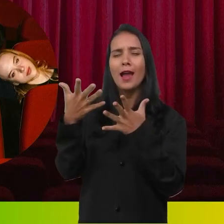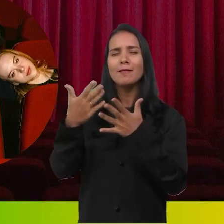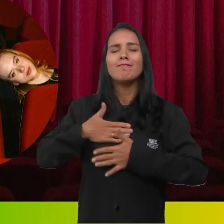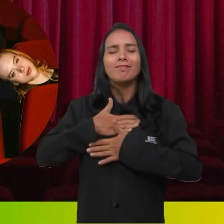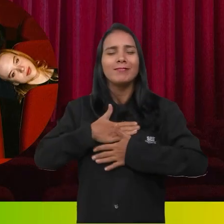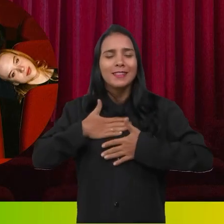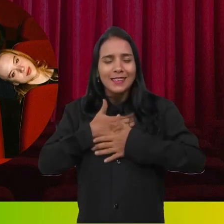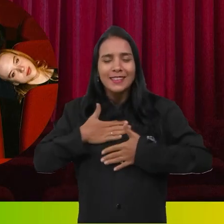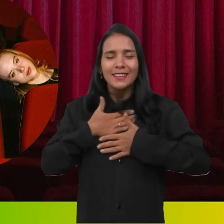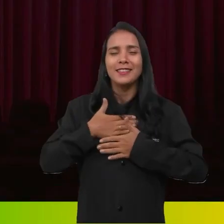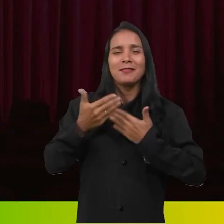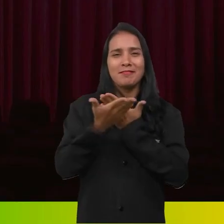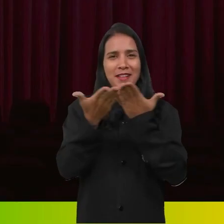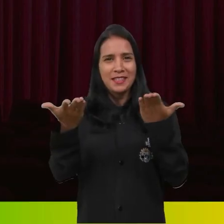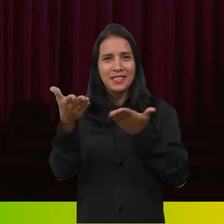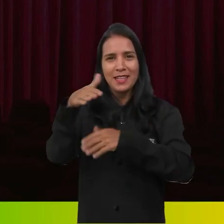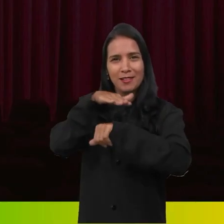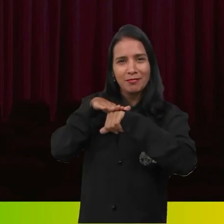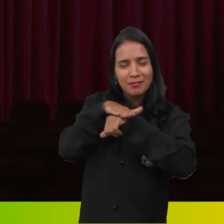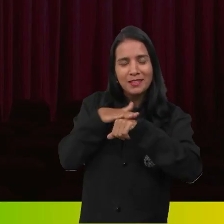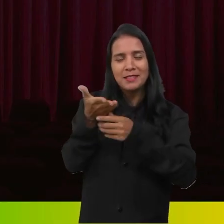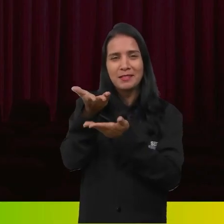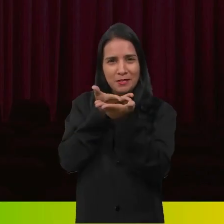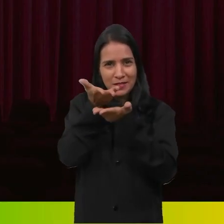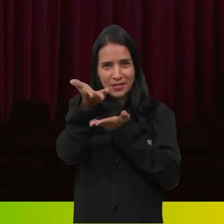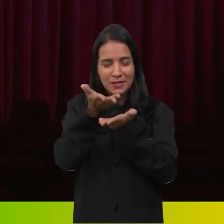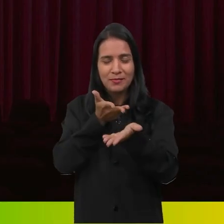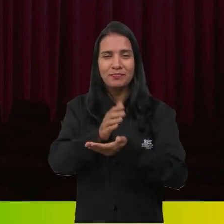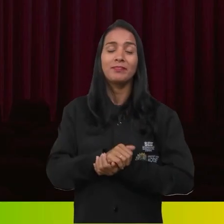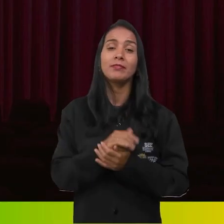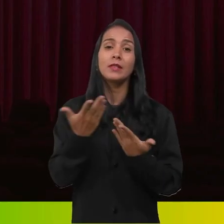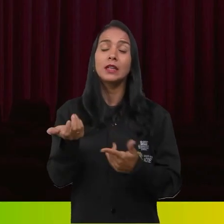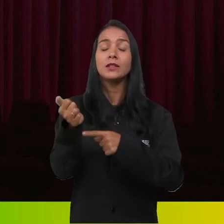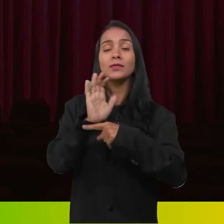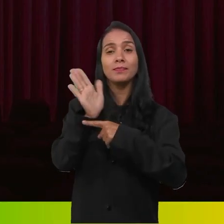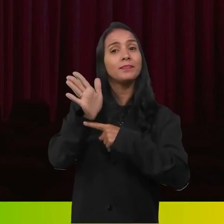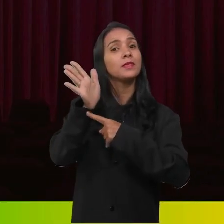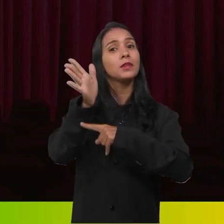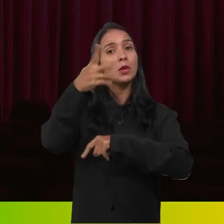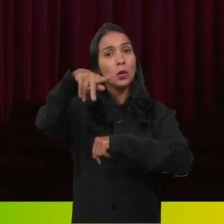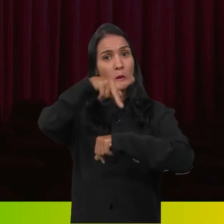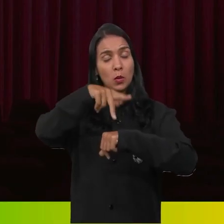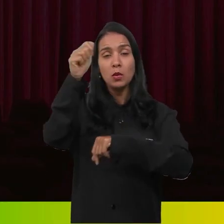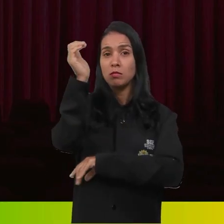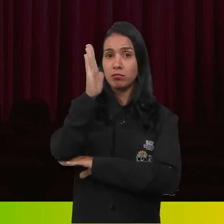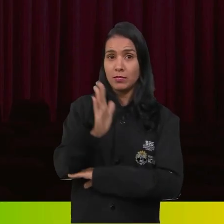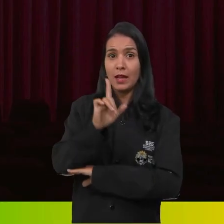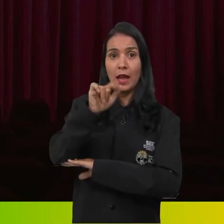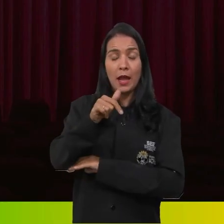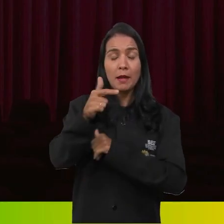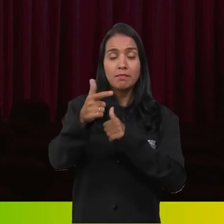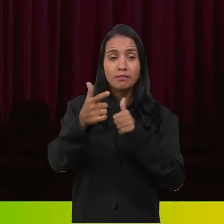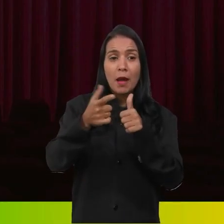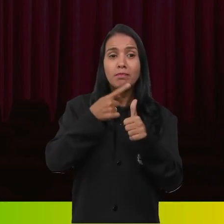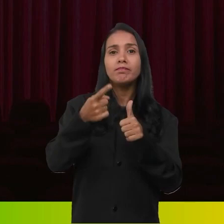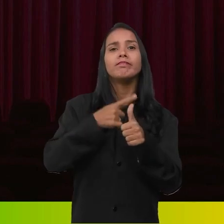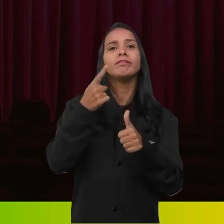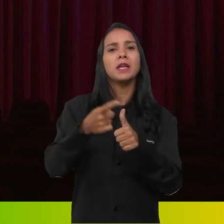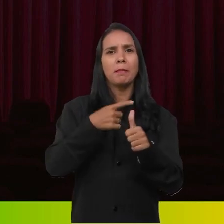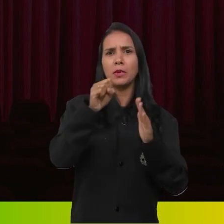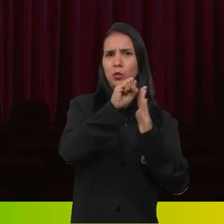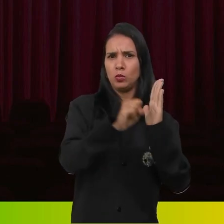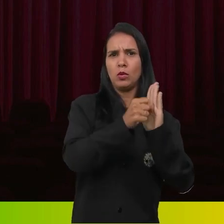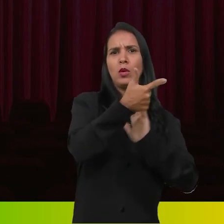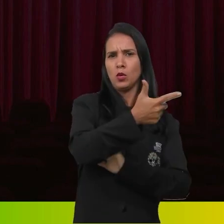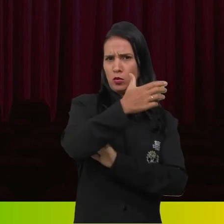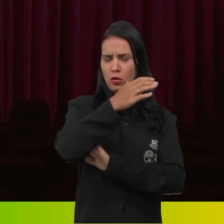prazeroso estar aqui com vocês, viu? Olha, o cinema brasileiro é uma das artes mais influentes do século XX,